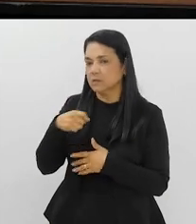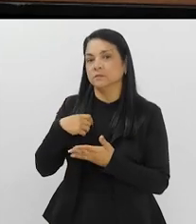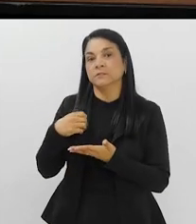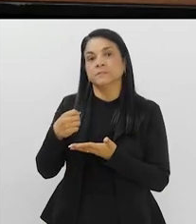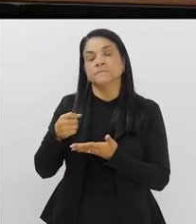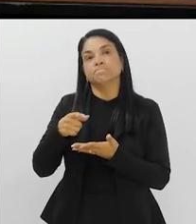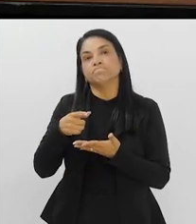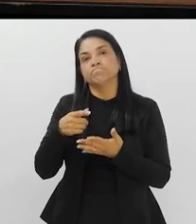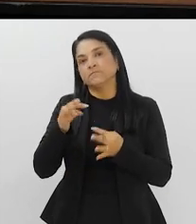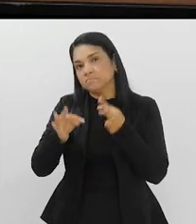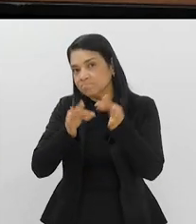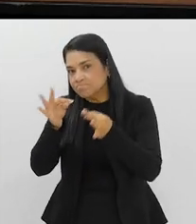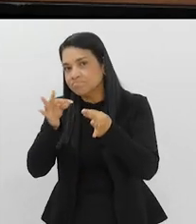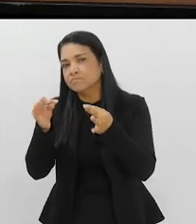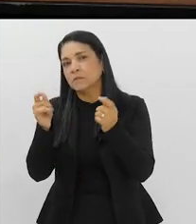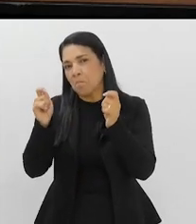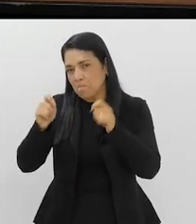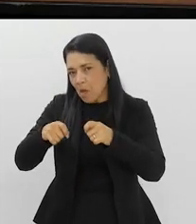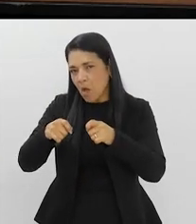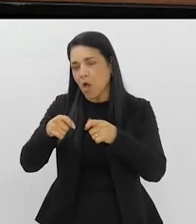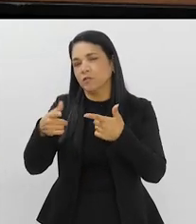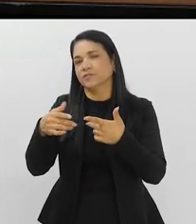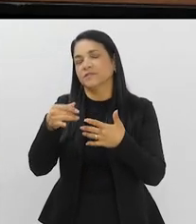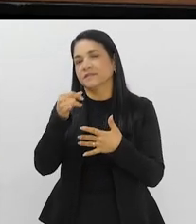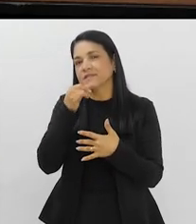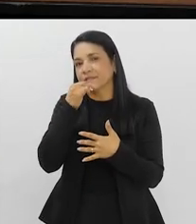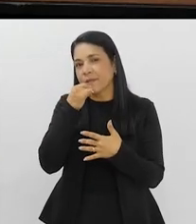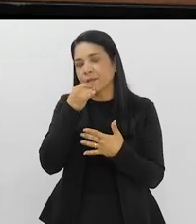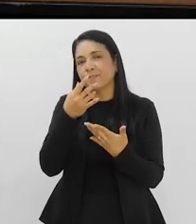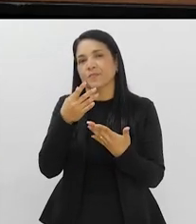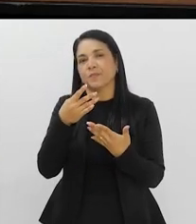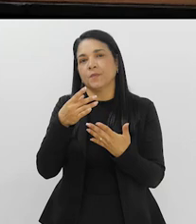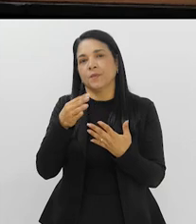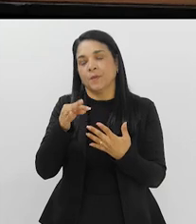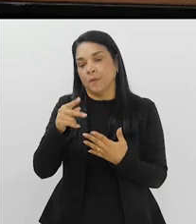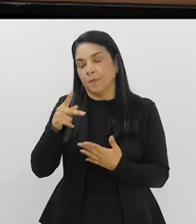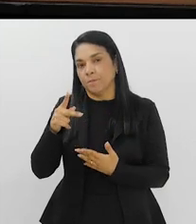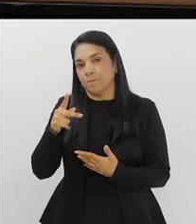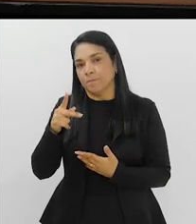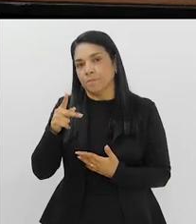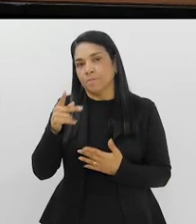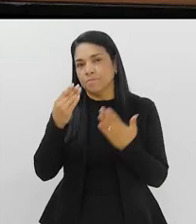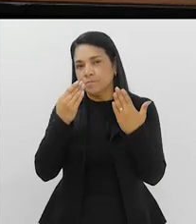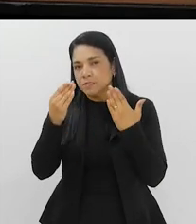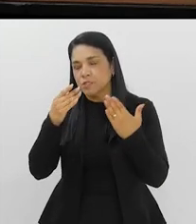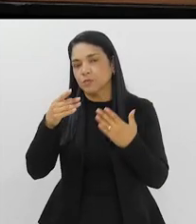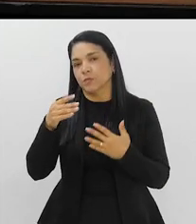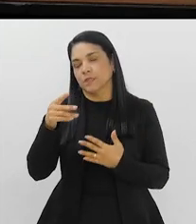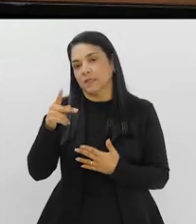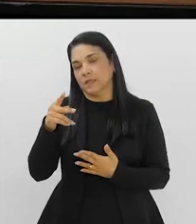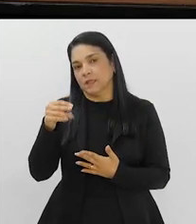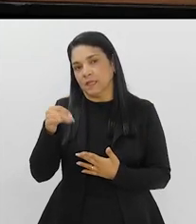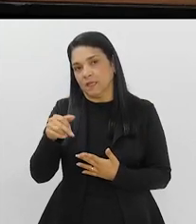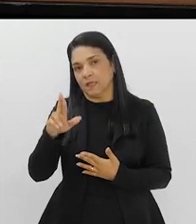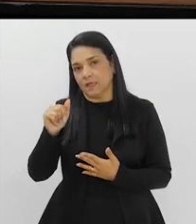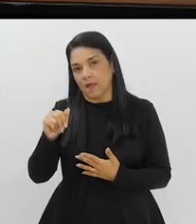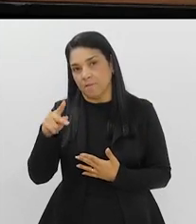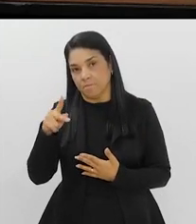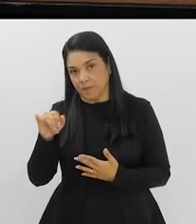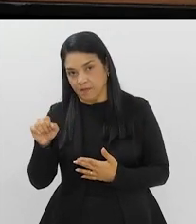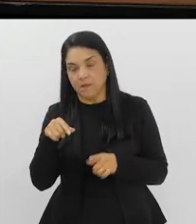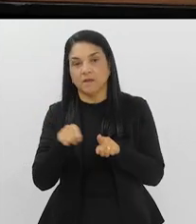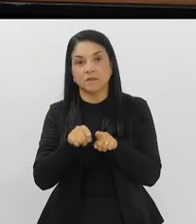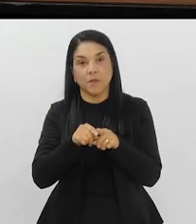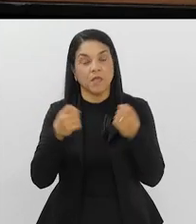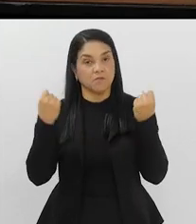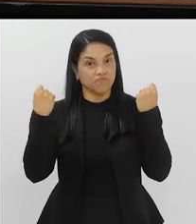aspectos não farmacológicos, eu diria que é fundamental. Então, a gente está falando aqui de psicoterapias em todas as suas potenciais